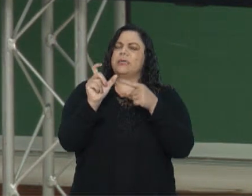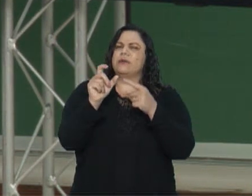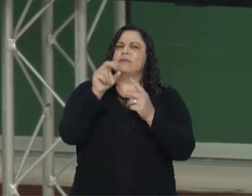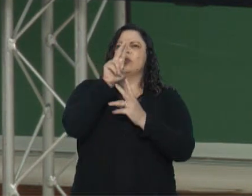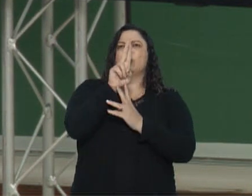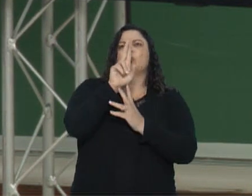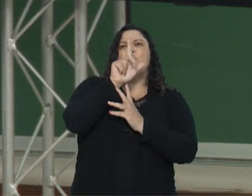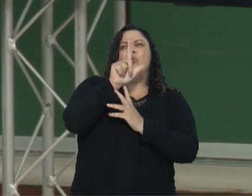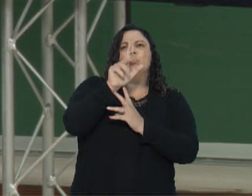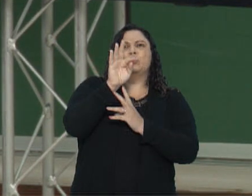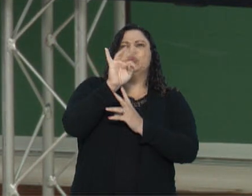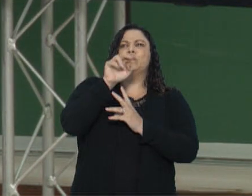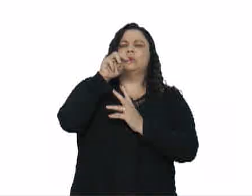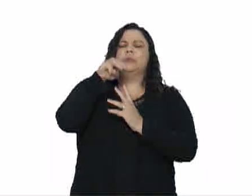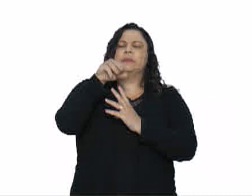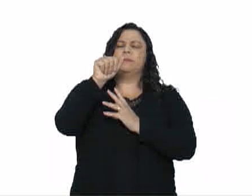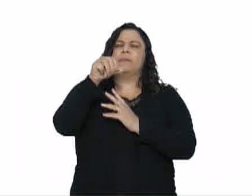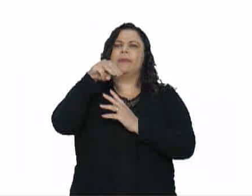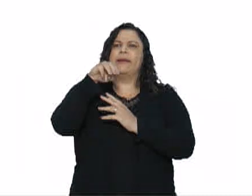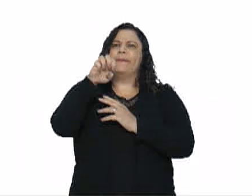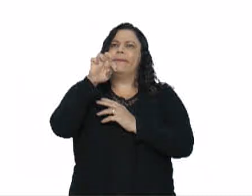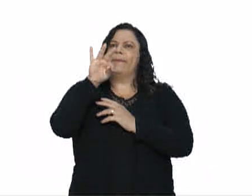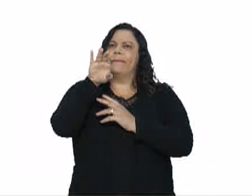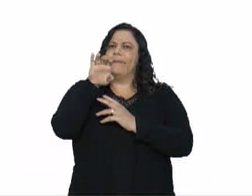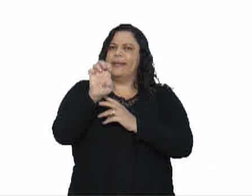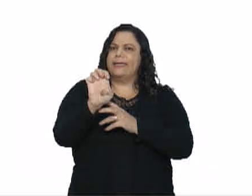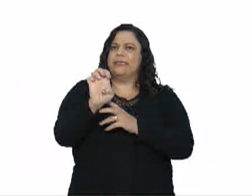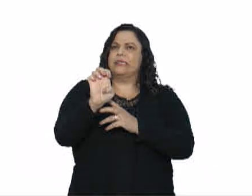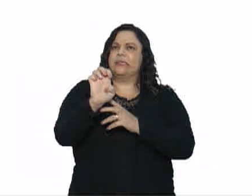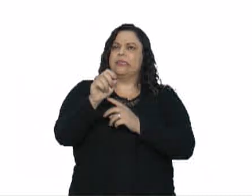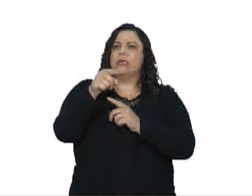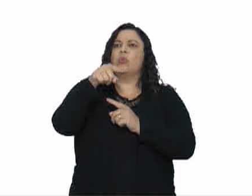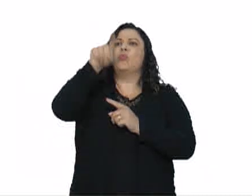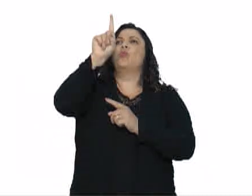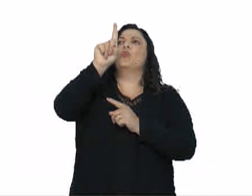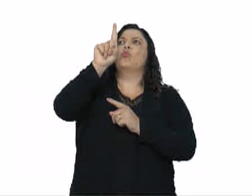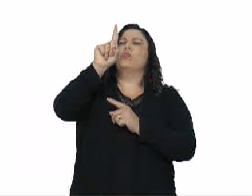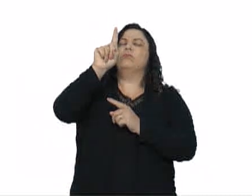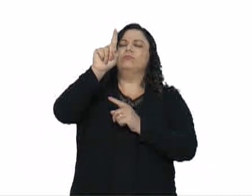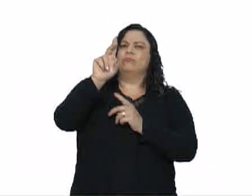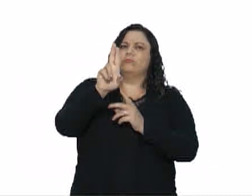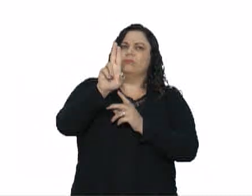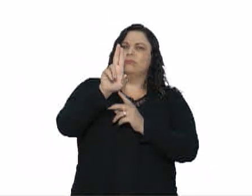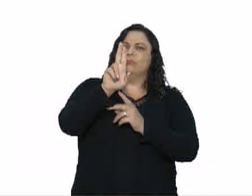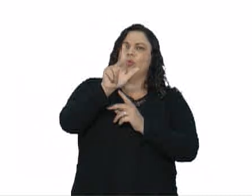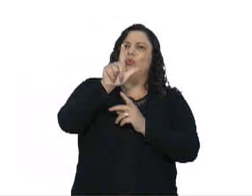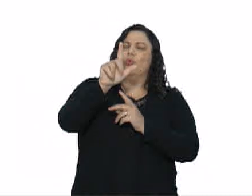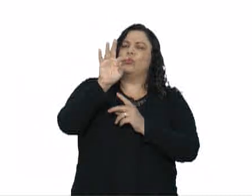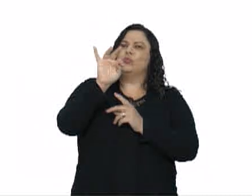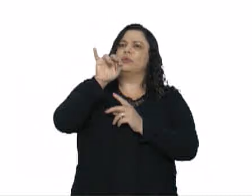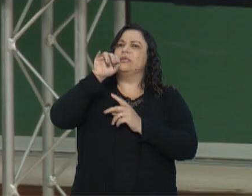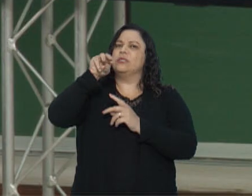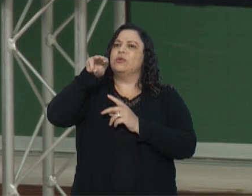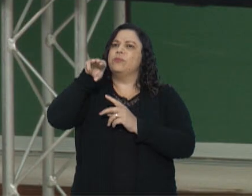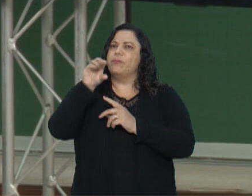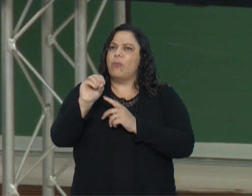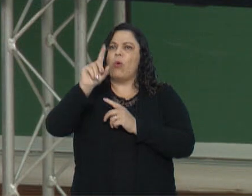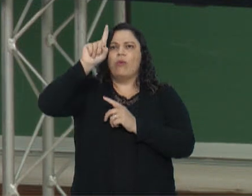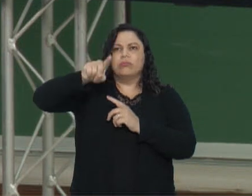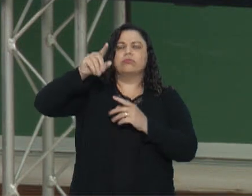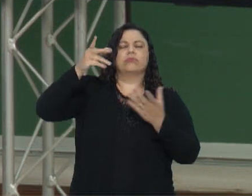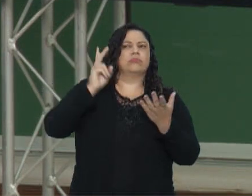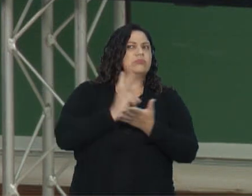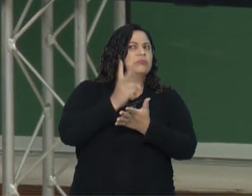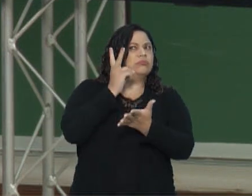ultimamente. Olha só o destaque. É uma palavra derivada, último, esdrúxula, sempre acentuada,